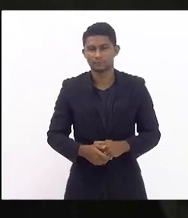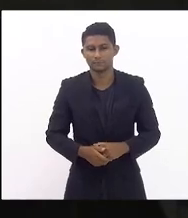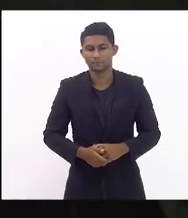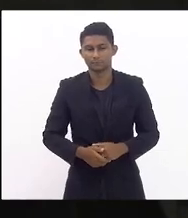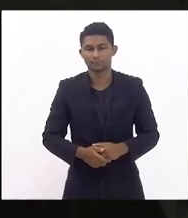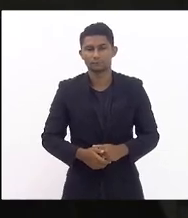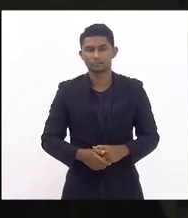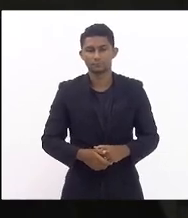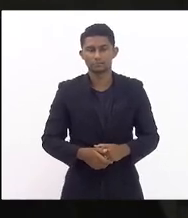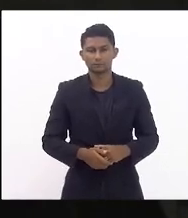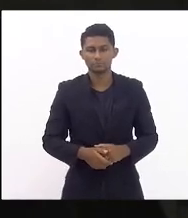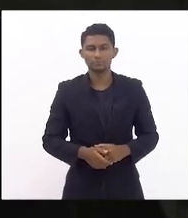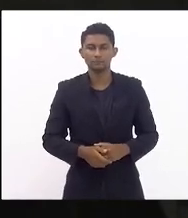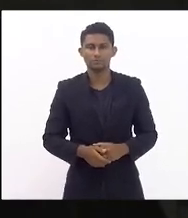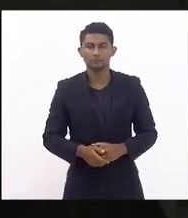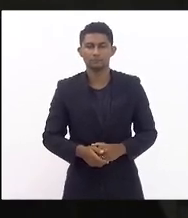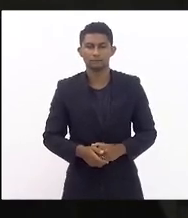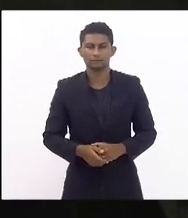me